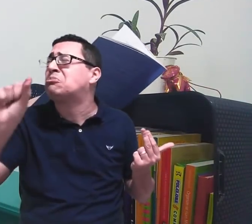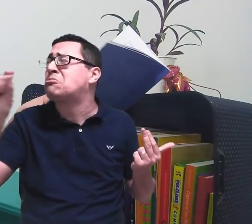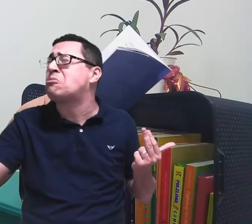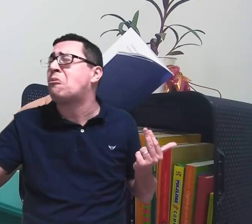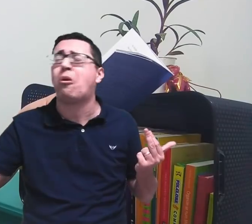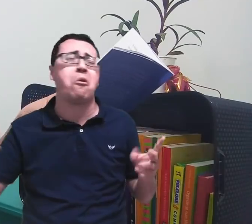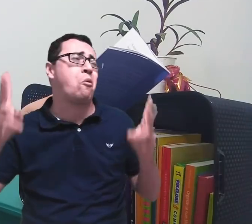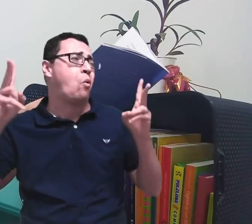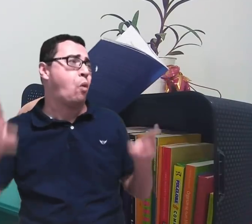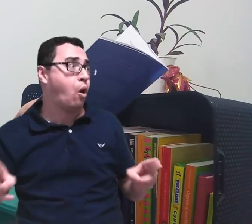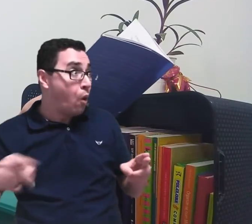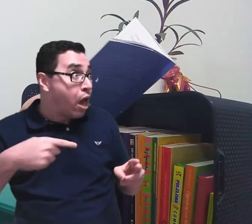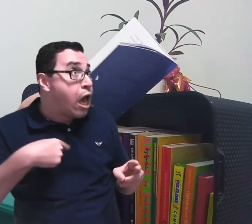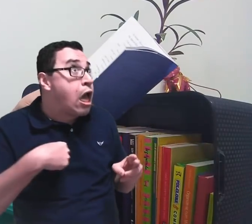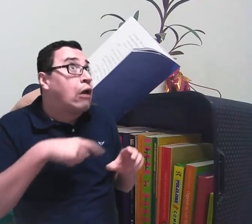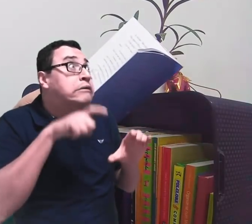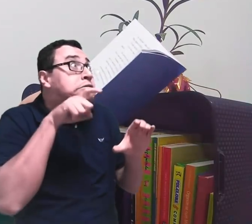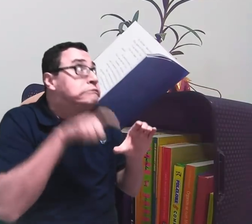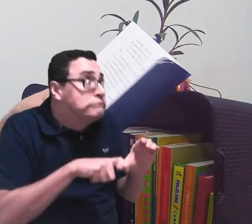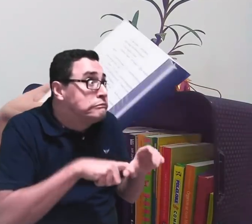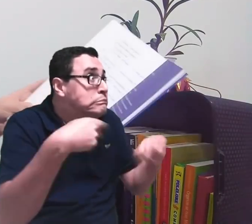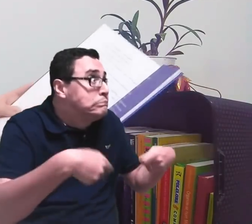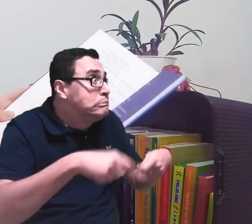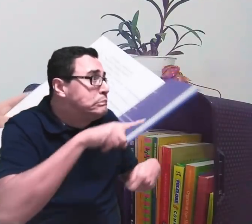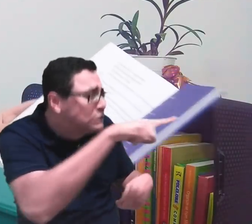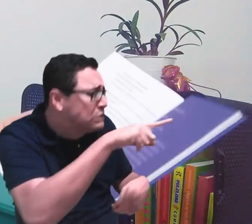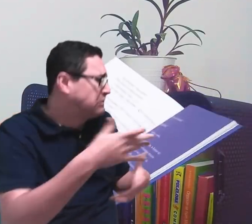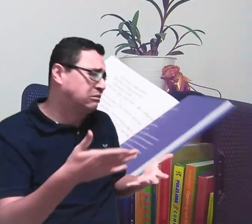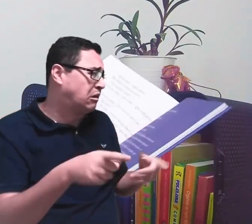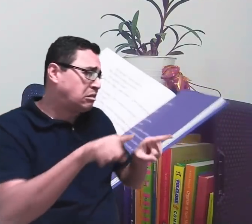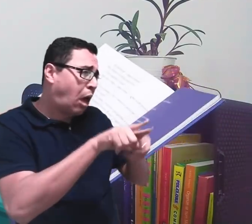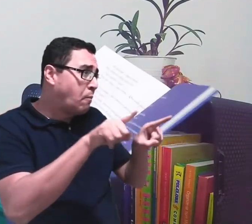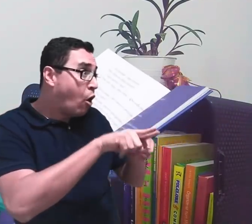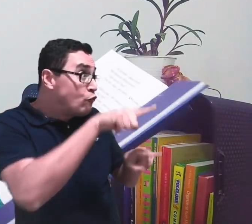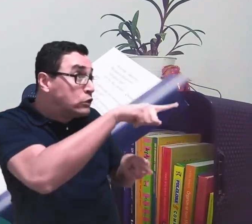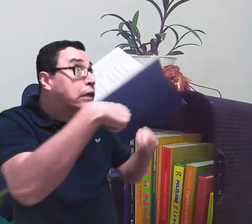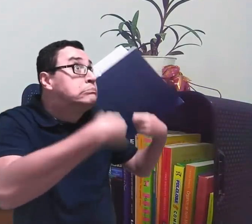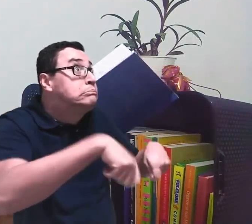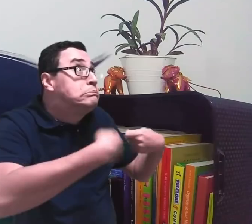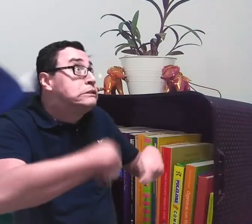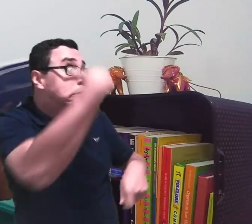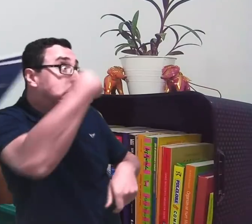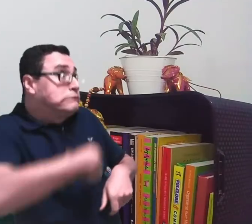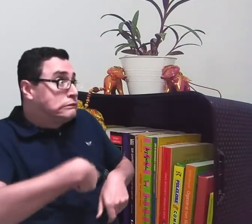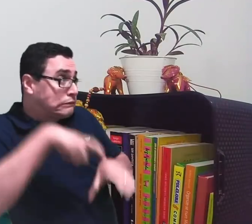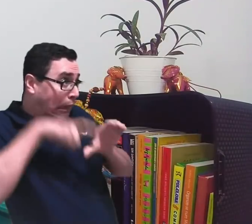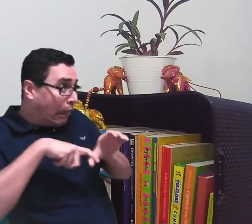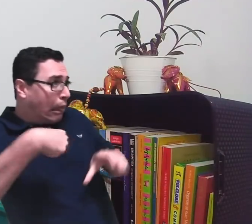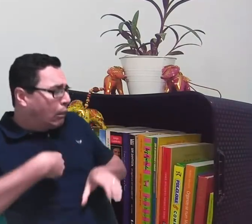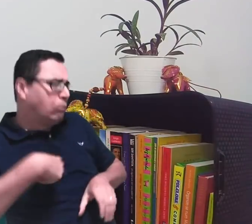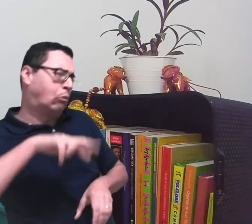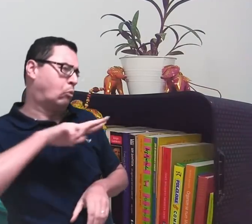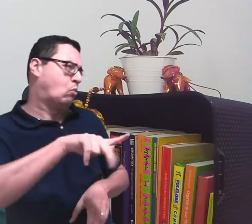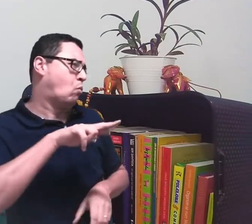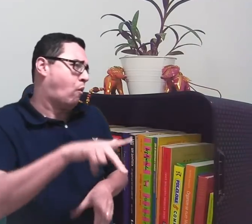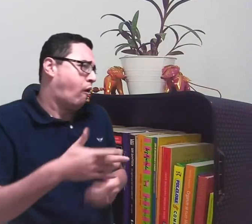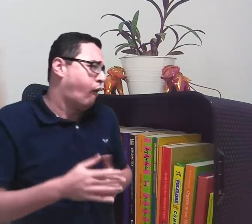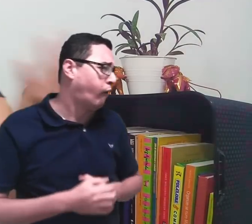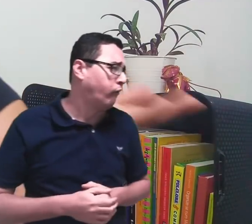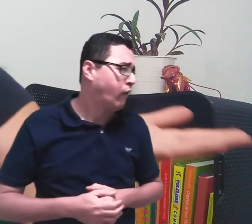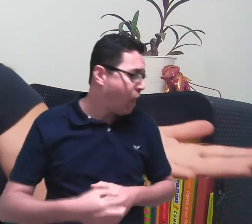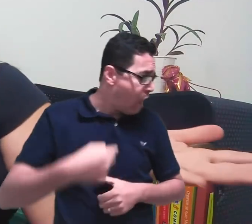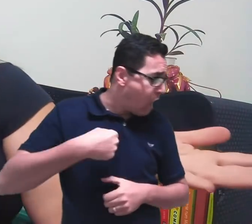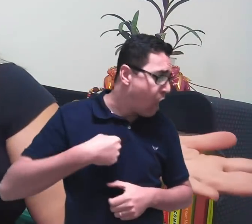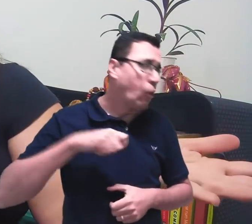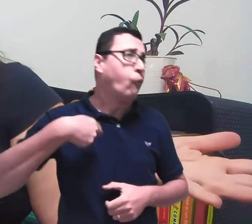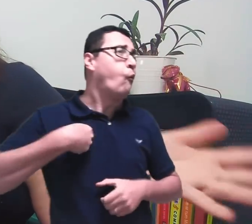não preciso de você. E você tampouco precisa de mim. Não sou pra você mais